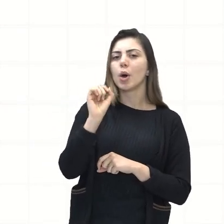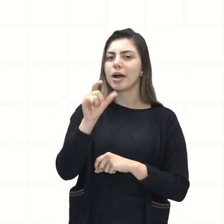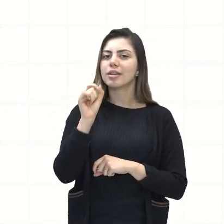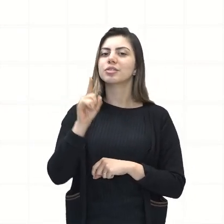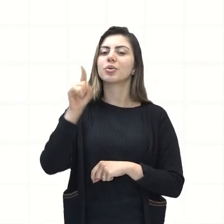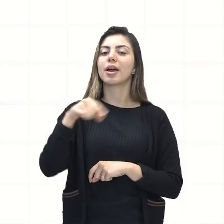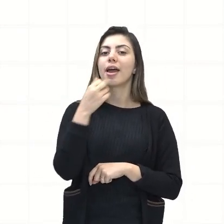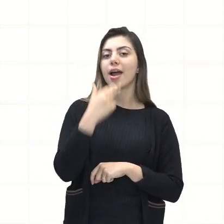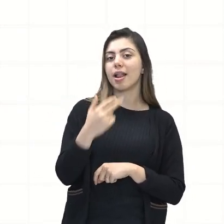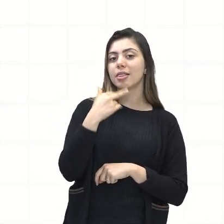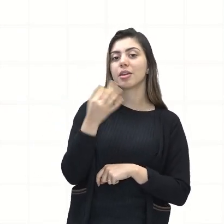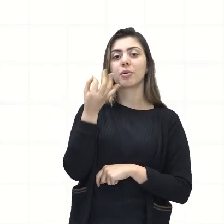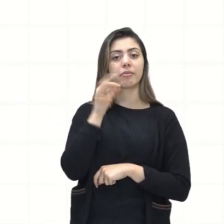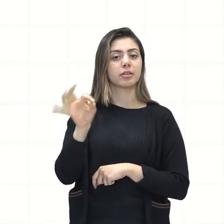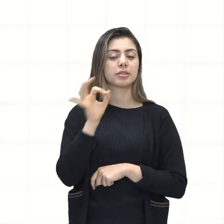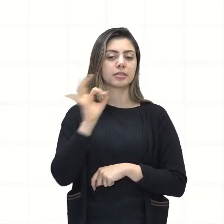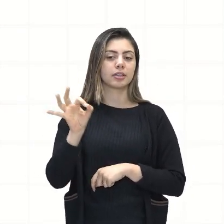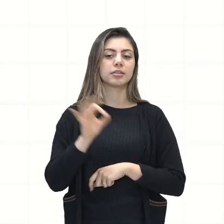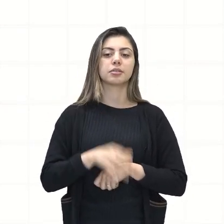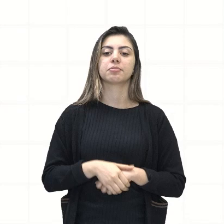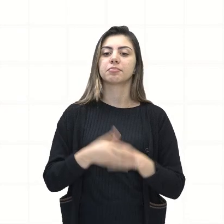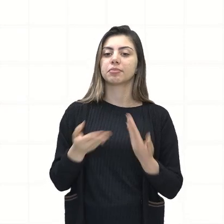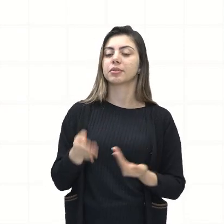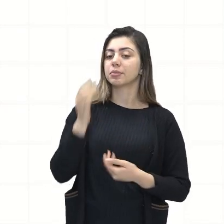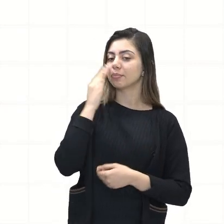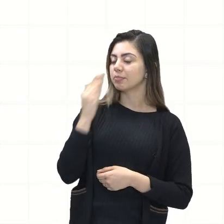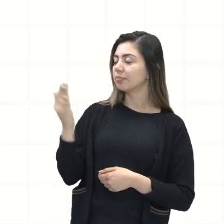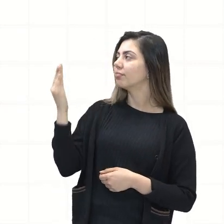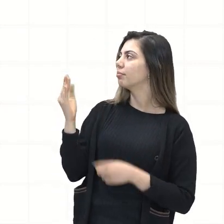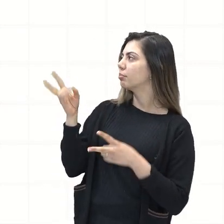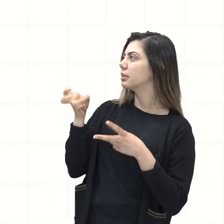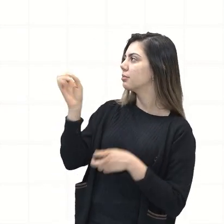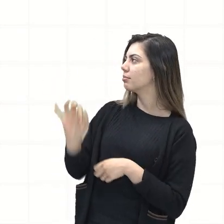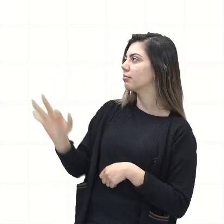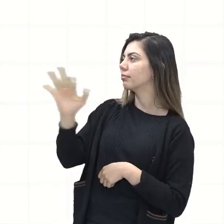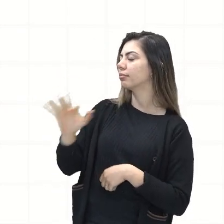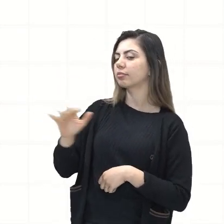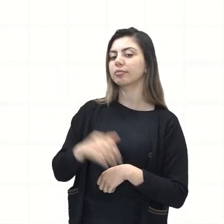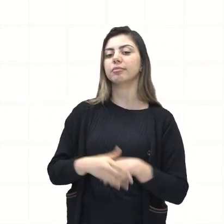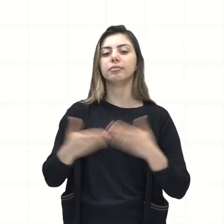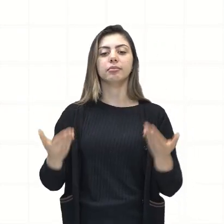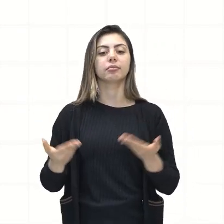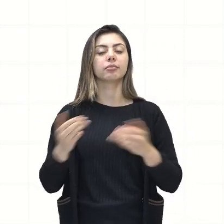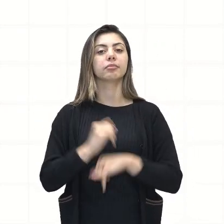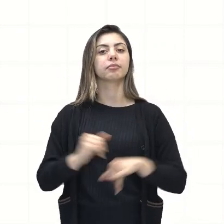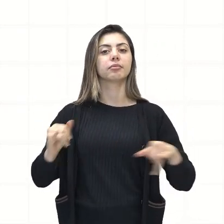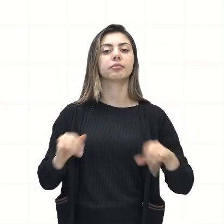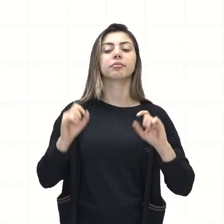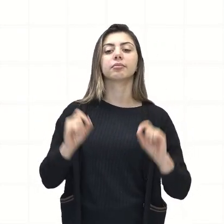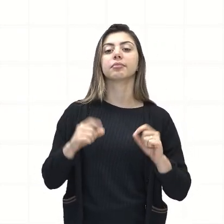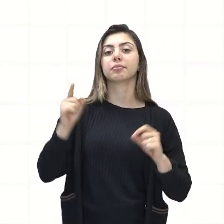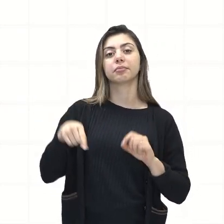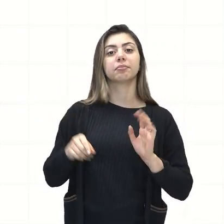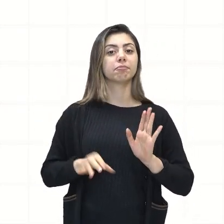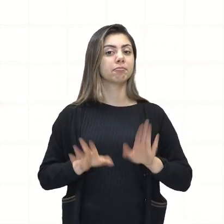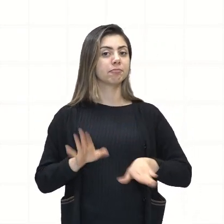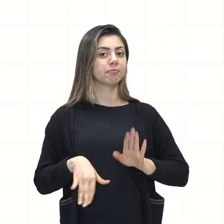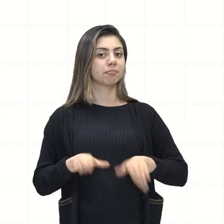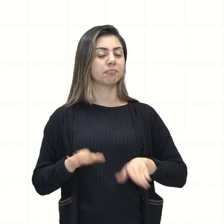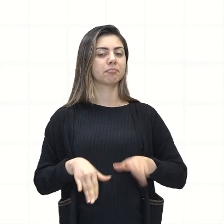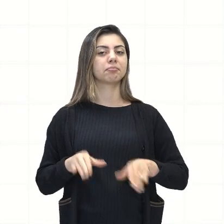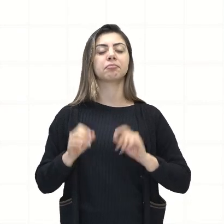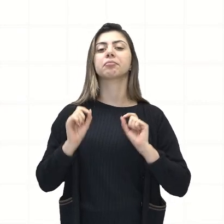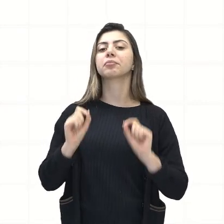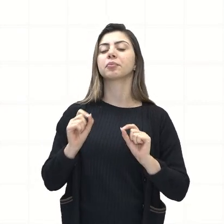o idioma francês, tá certo? É o caso desse território que está bem aqui, olha. E aí eu gostaria de destacar a questão da Guiana Francesa, tá? A